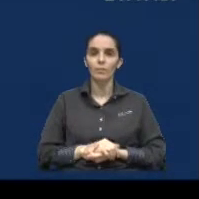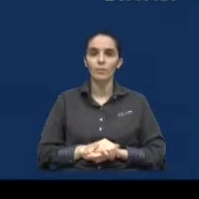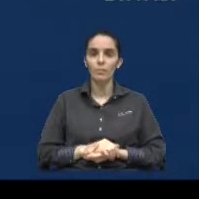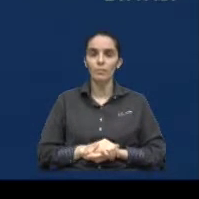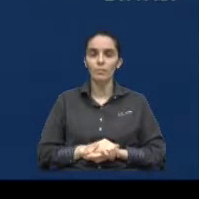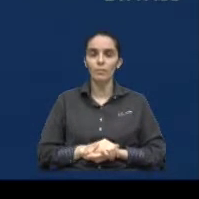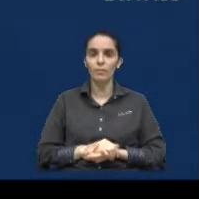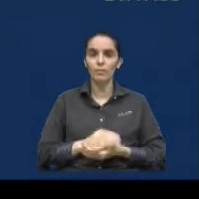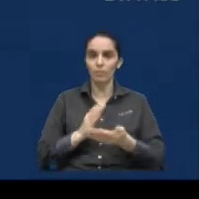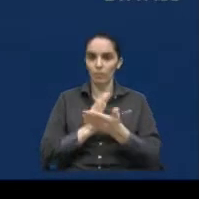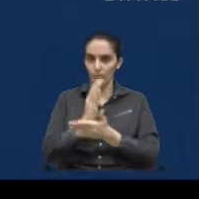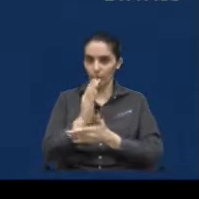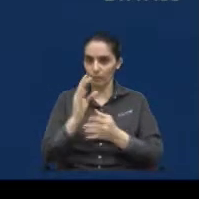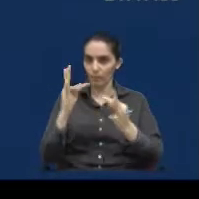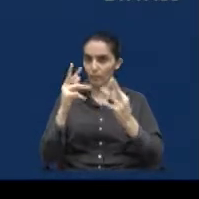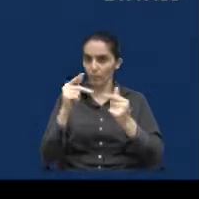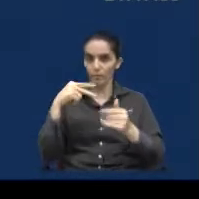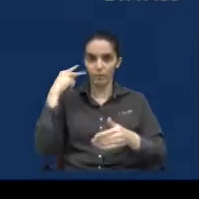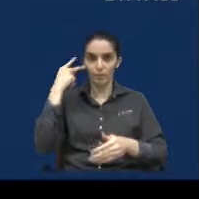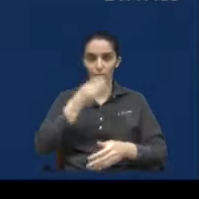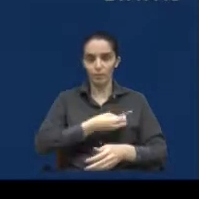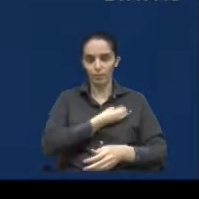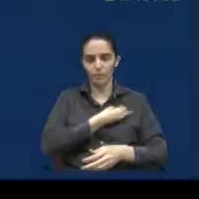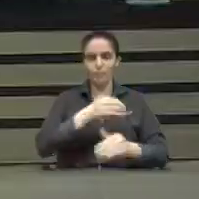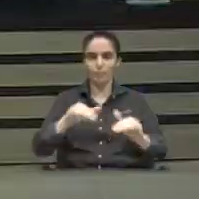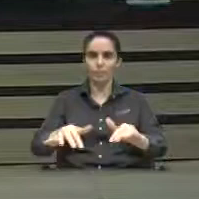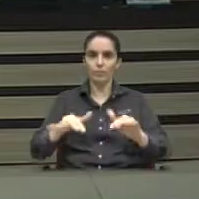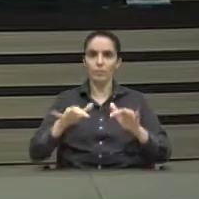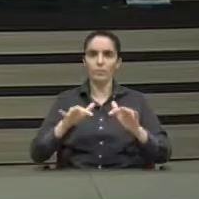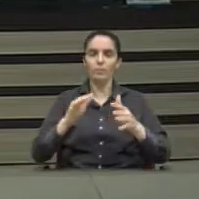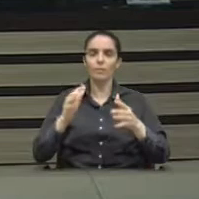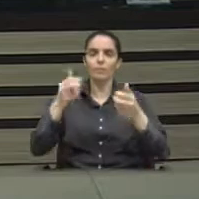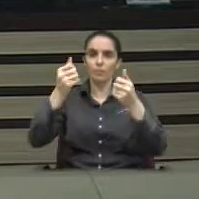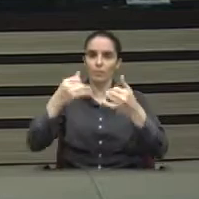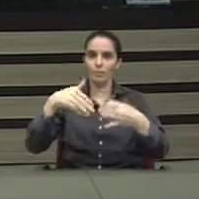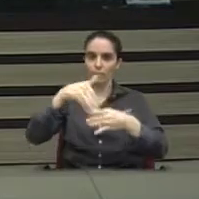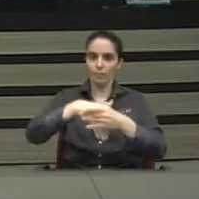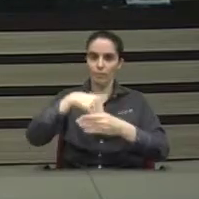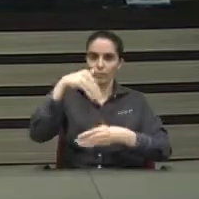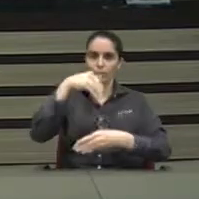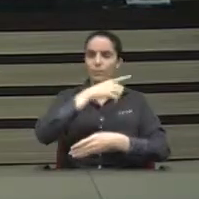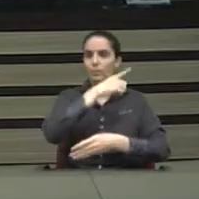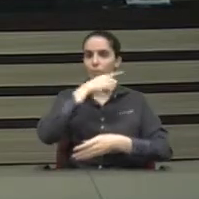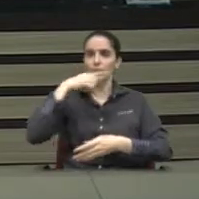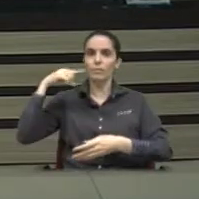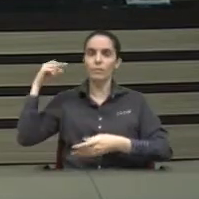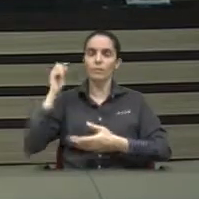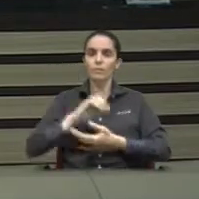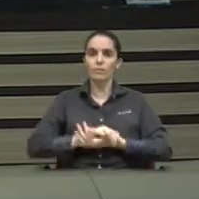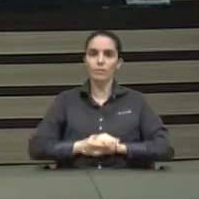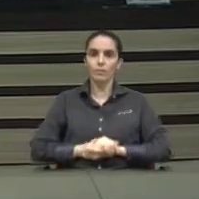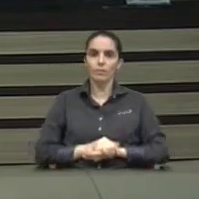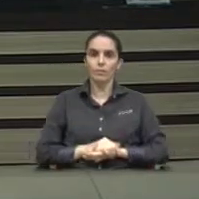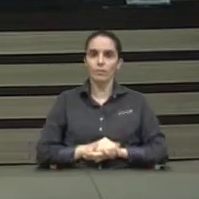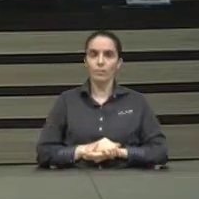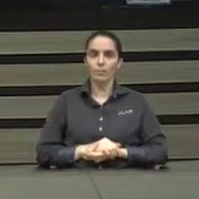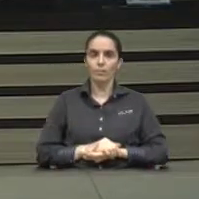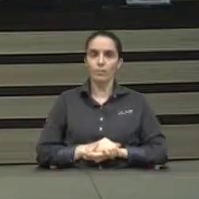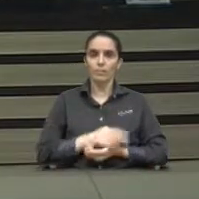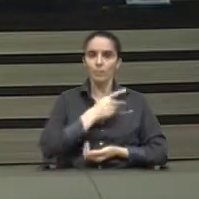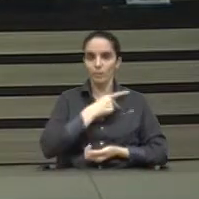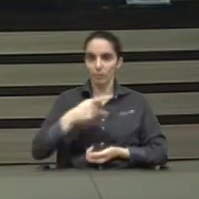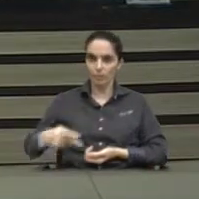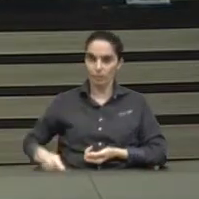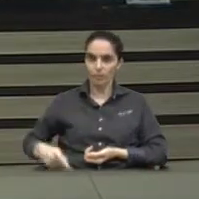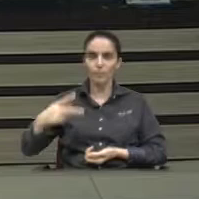A moção foi aprovada por todos os vereadores presentes no plenário. Para justificativa de voto, Mayra Costa. Senhor